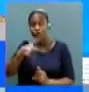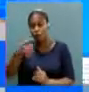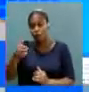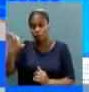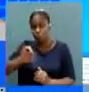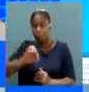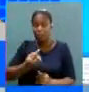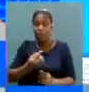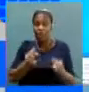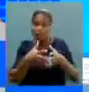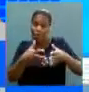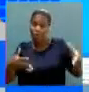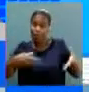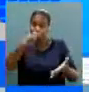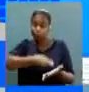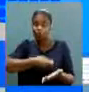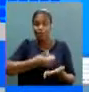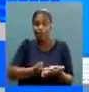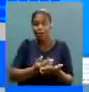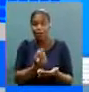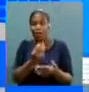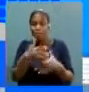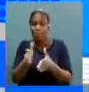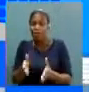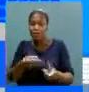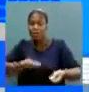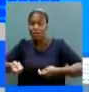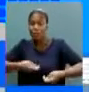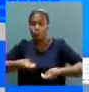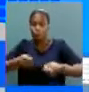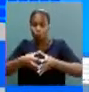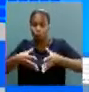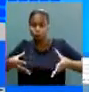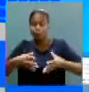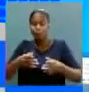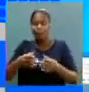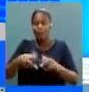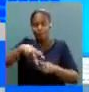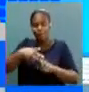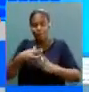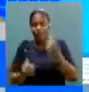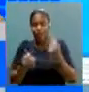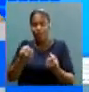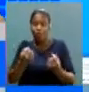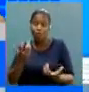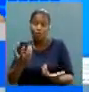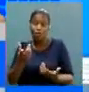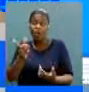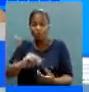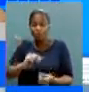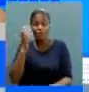sendo é as maiores contribuições dadas pelas secções do comércio grosso é expressão de veículos automóveis e motociclos